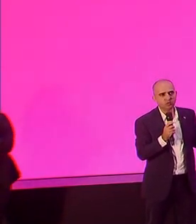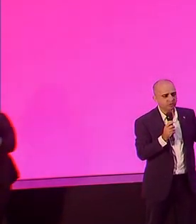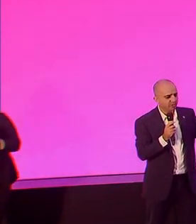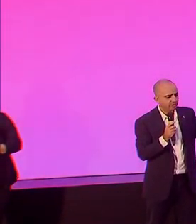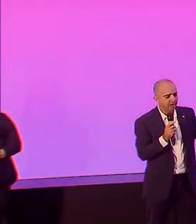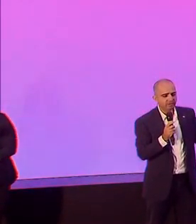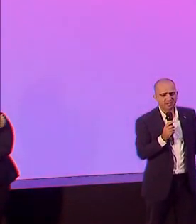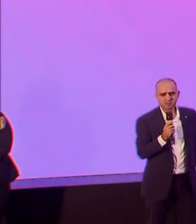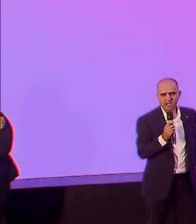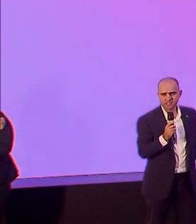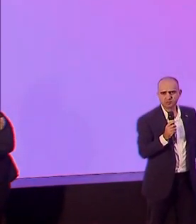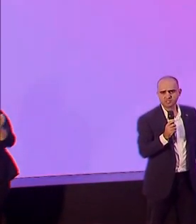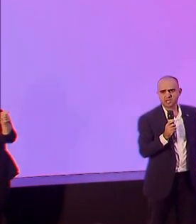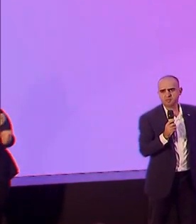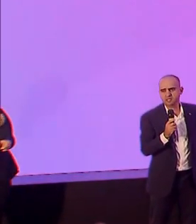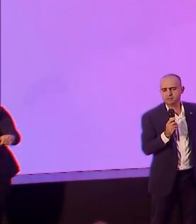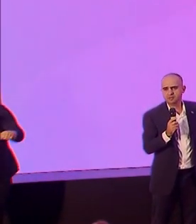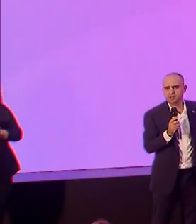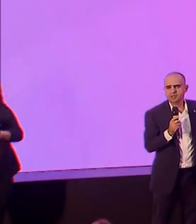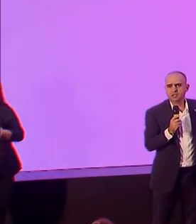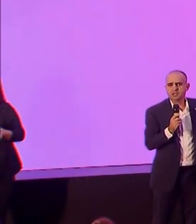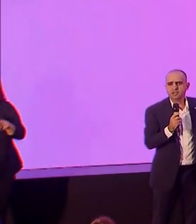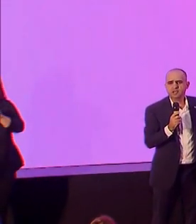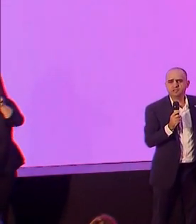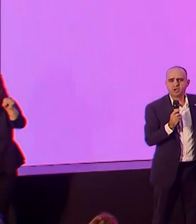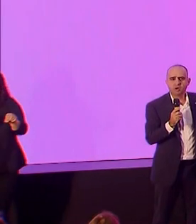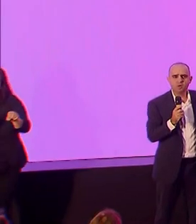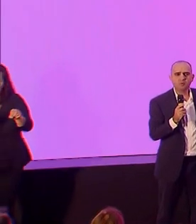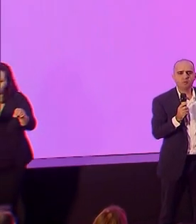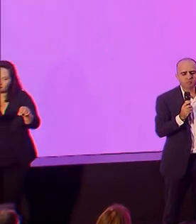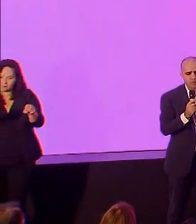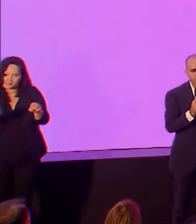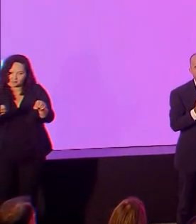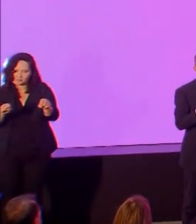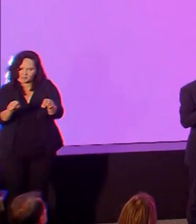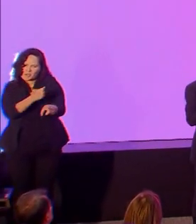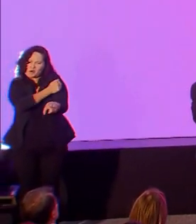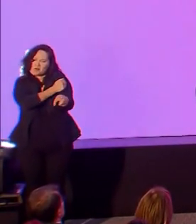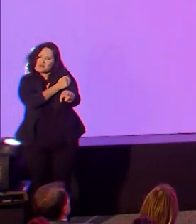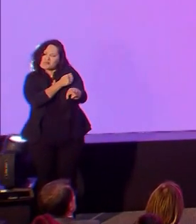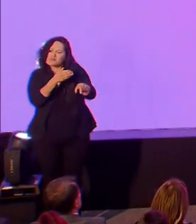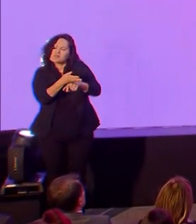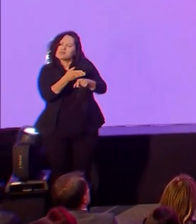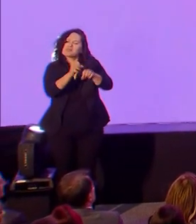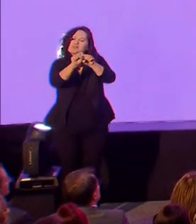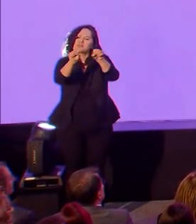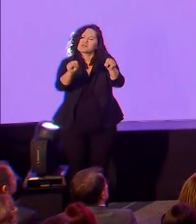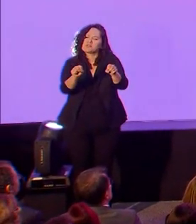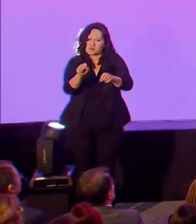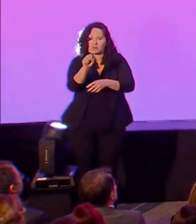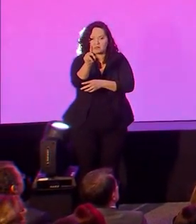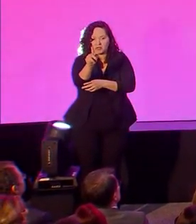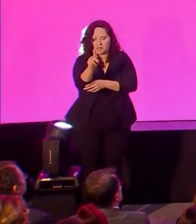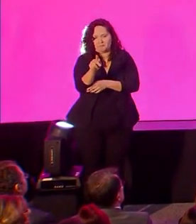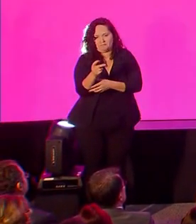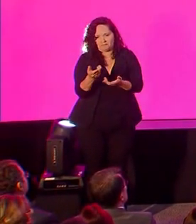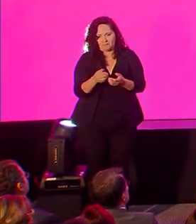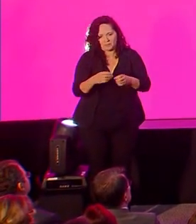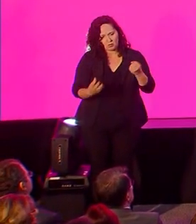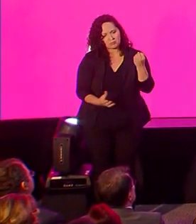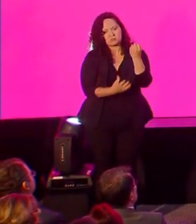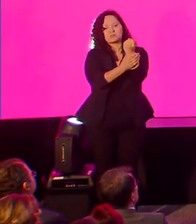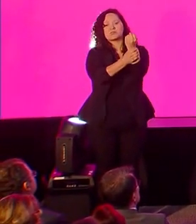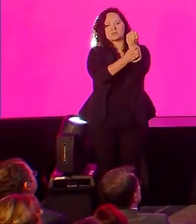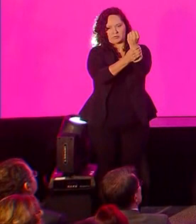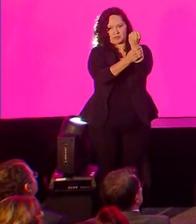aquele aluno faz parte do SEB. Então, eu entendo que esse é um ganho muito importante para a segurança de